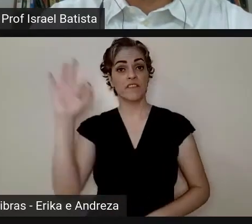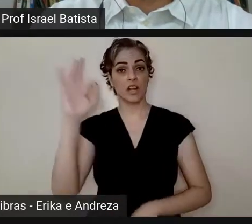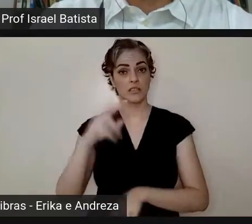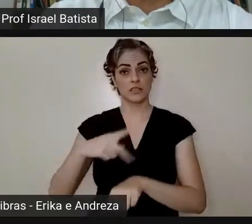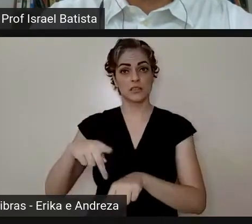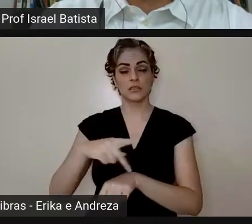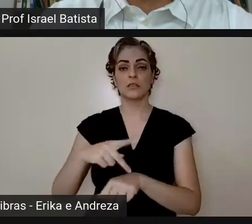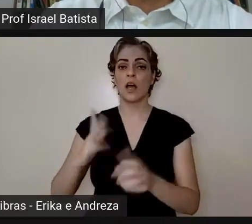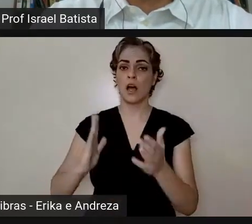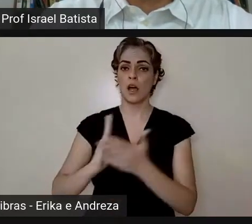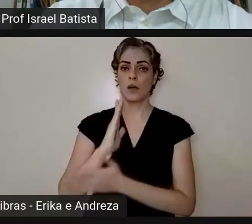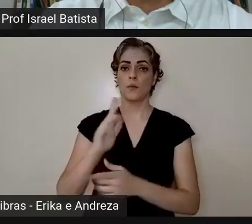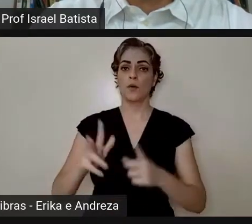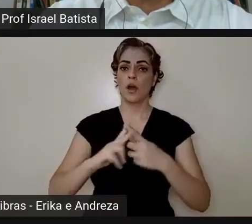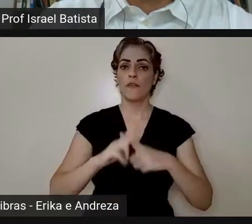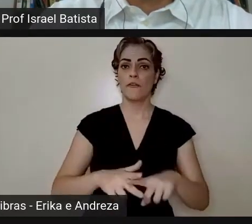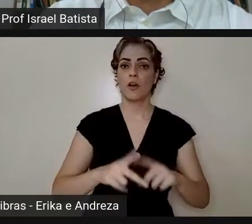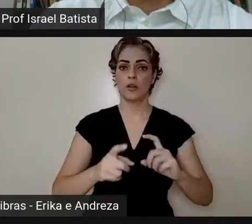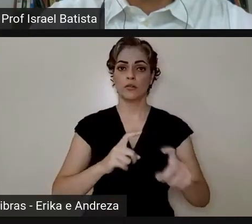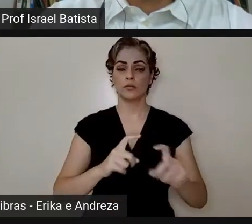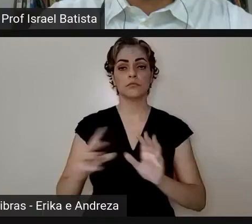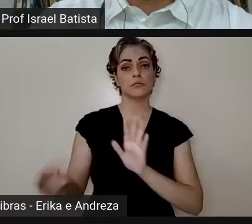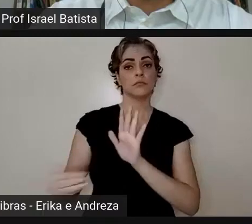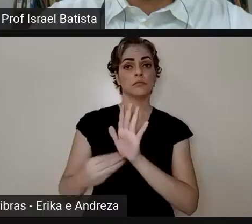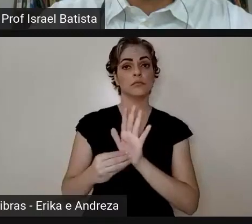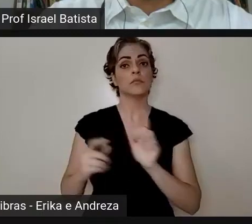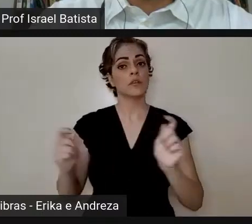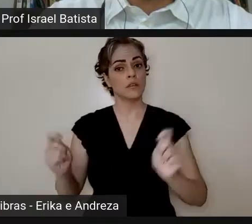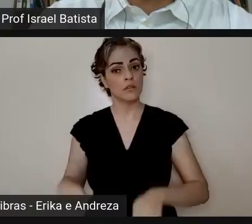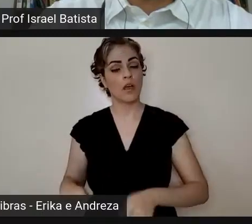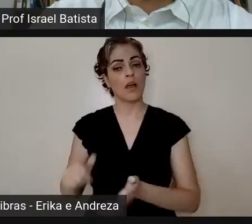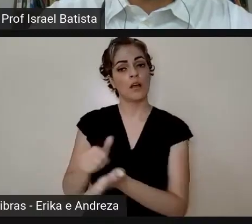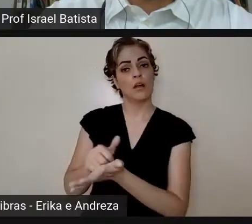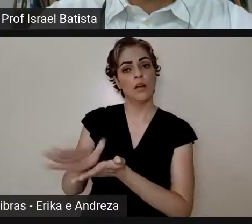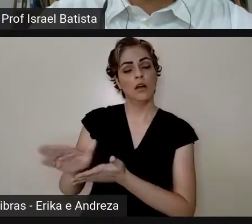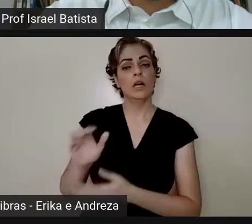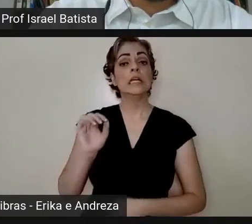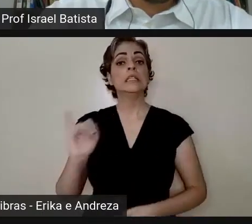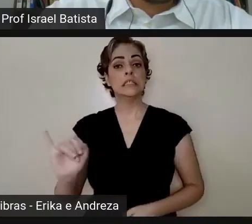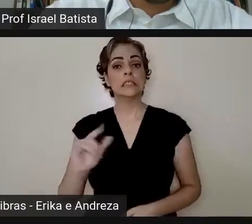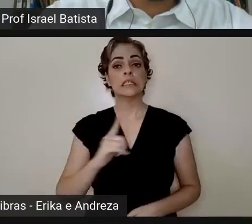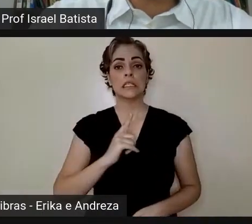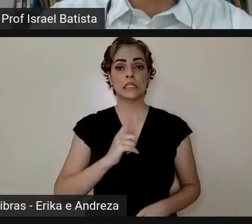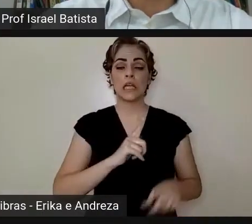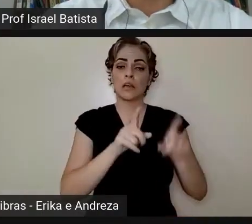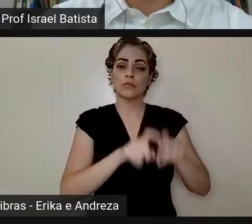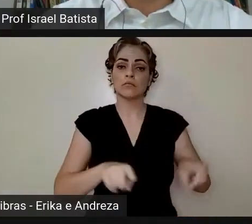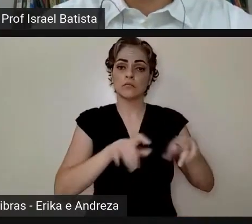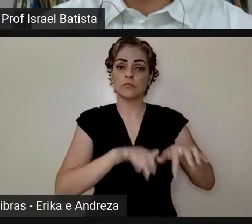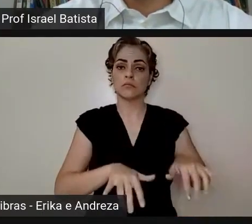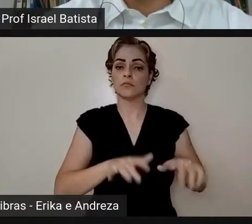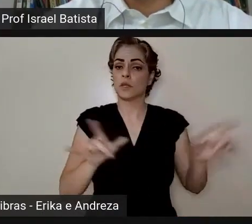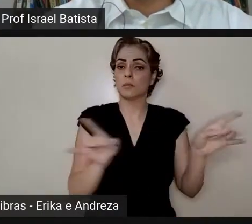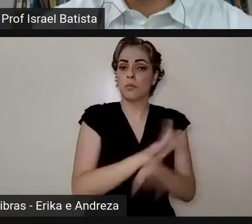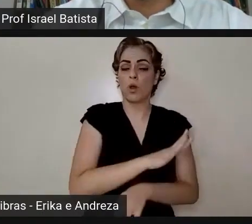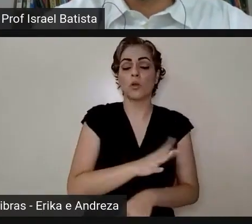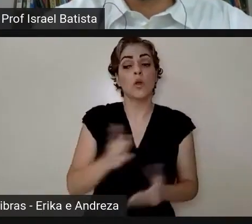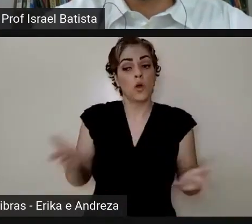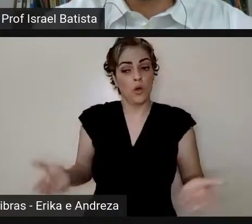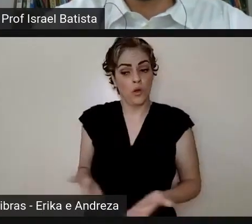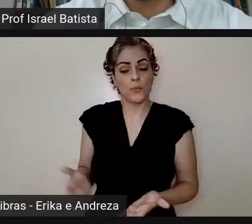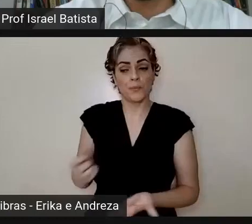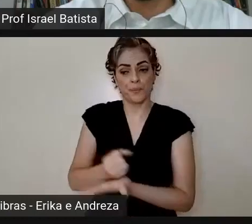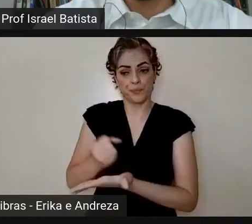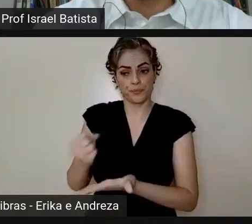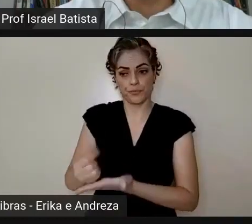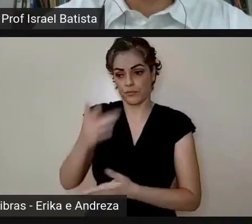inseriu a possibilidade de corte de cargos por robotização, automatização de algumas carreiras. Hoje a gente contrata alguém com a